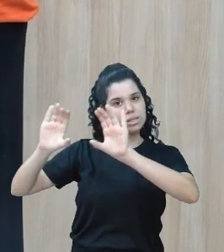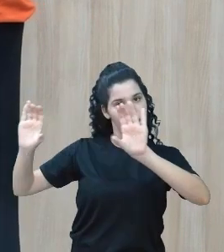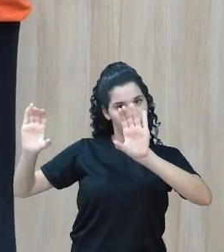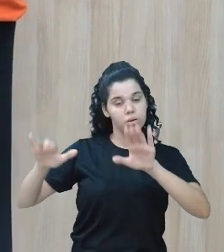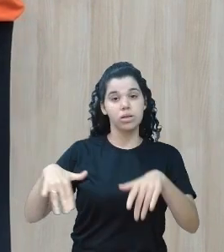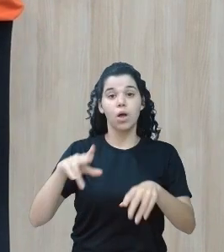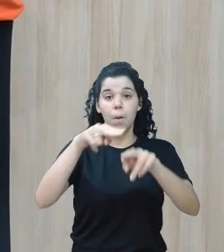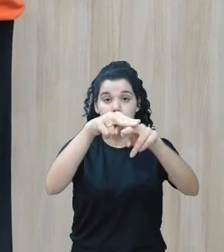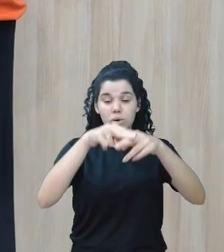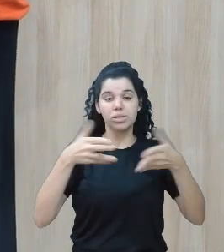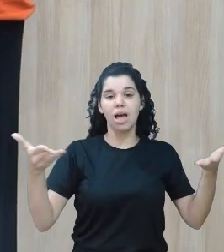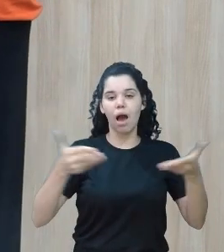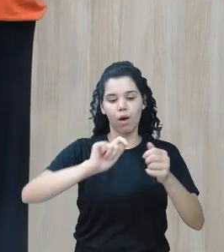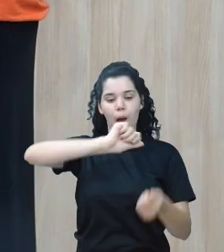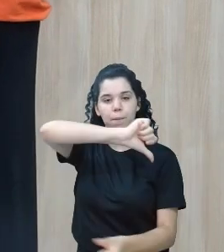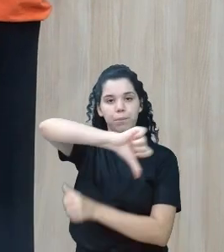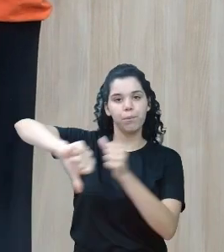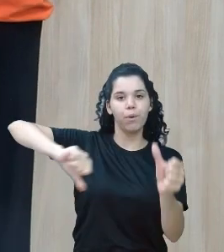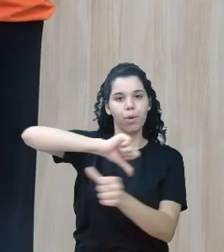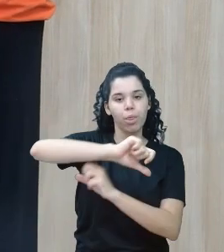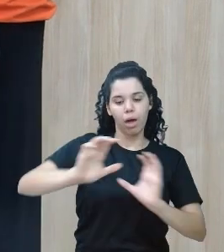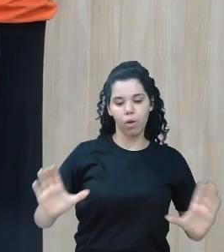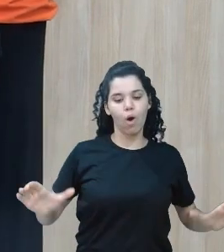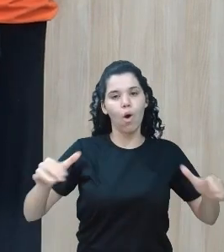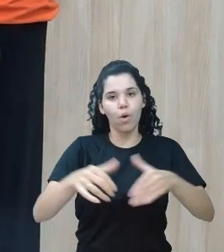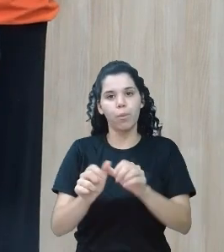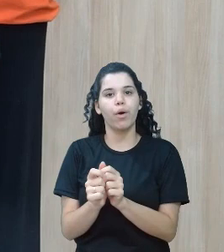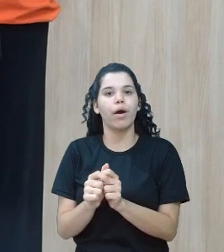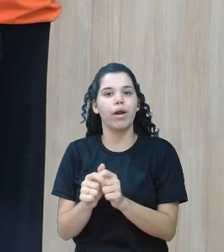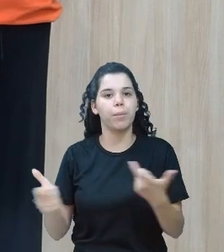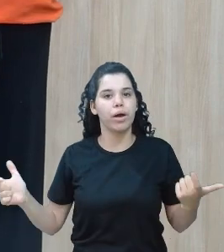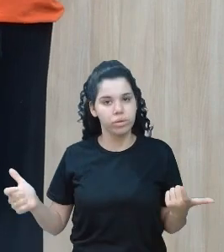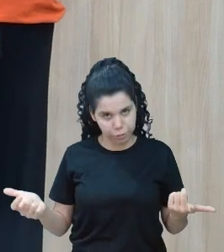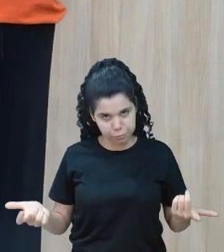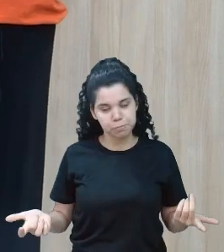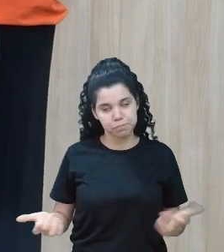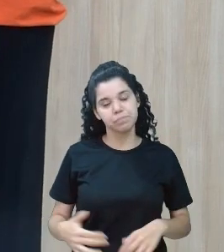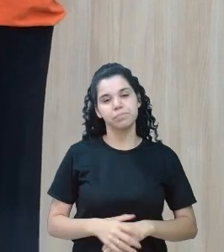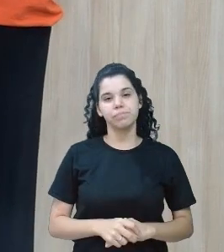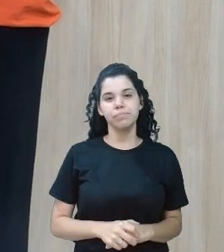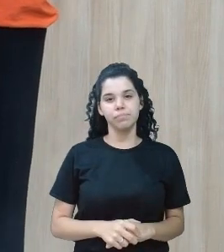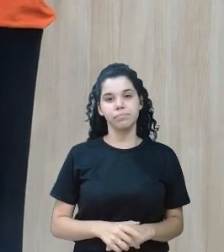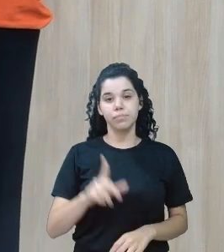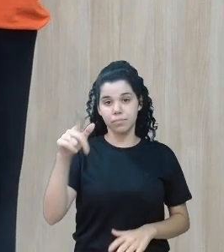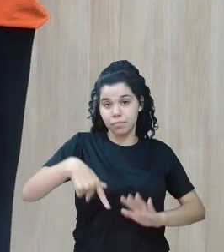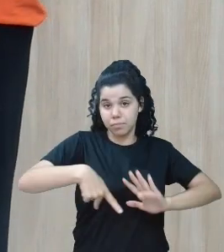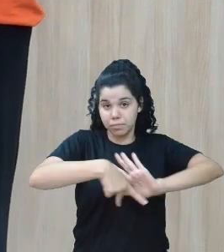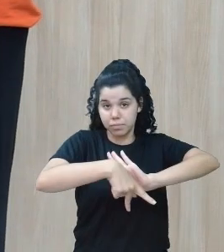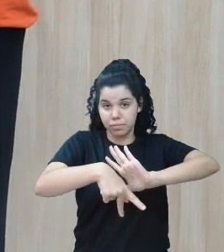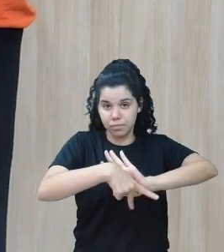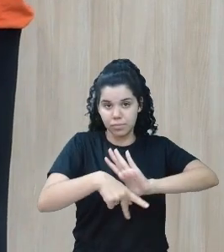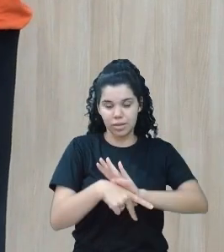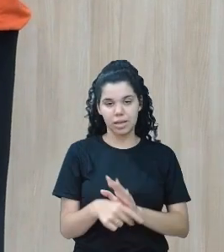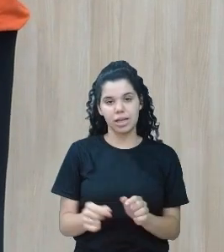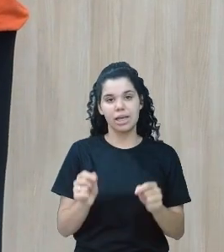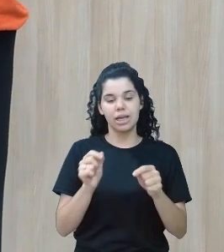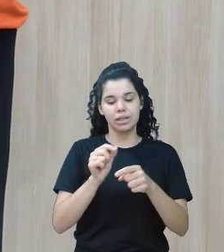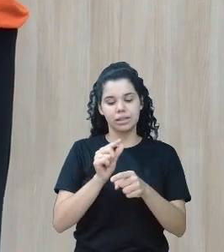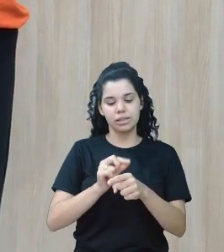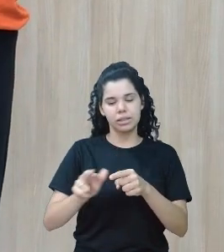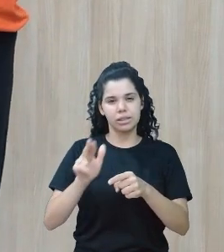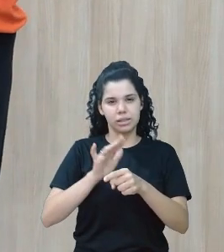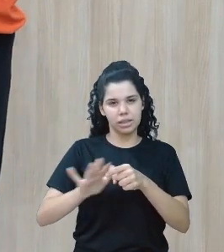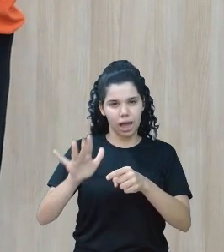de ser adjetivo e passa a ser substantivo, tá? Isso aí eu estou mexendo com sintaxe,